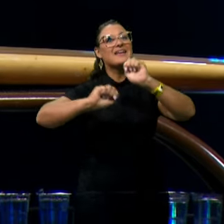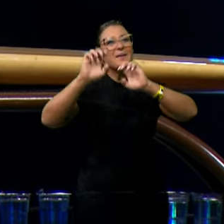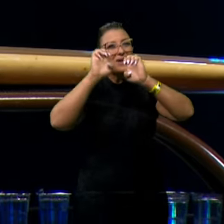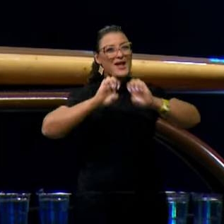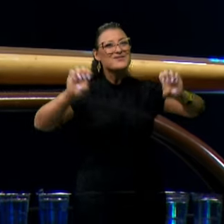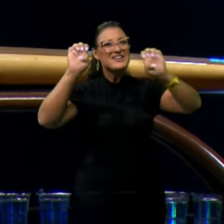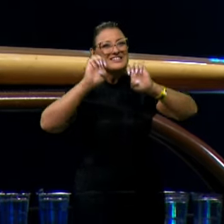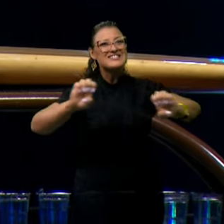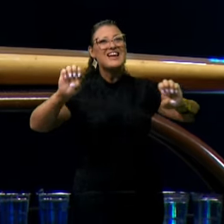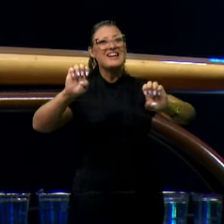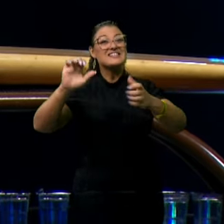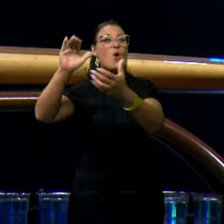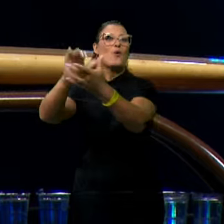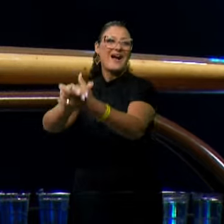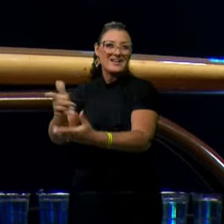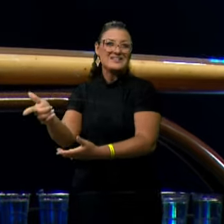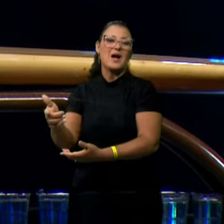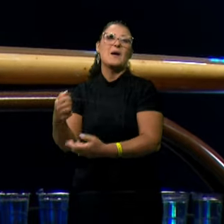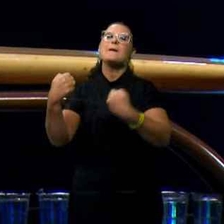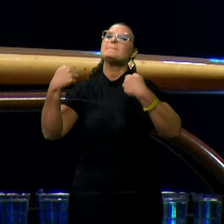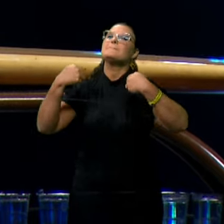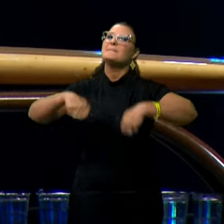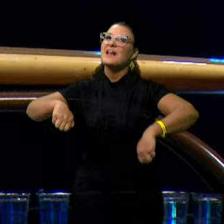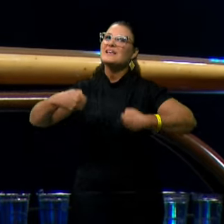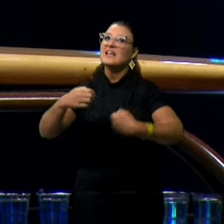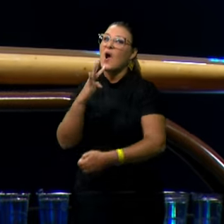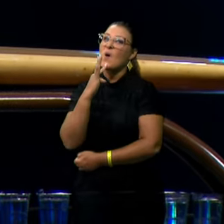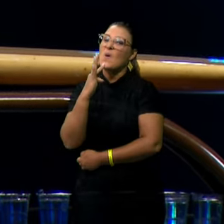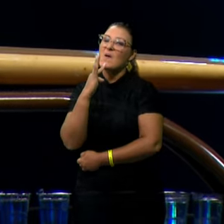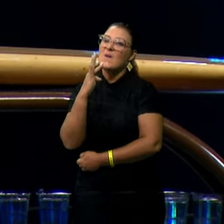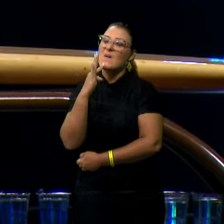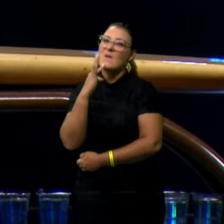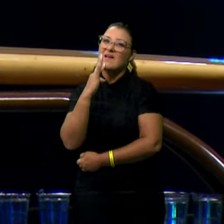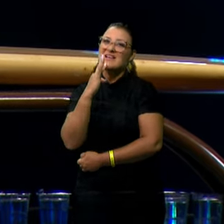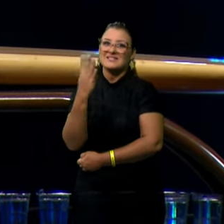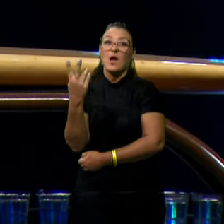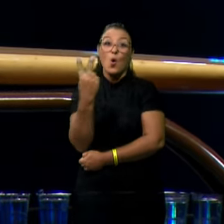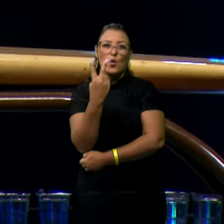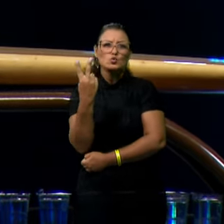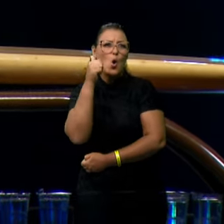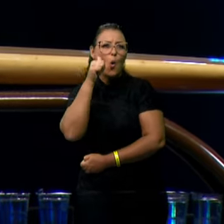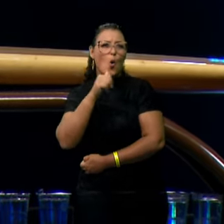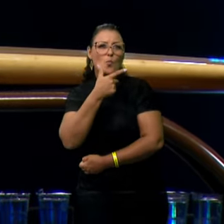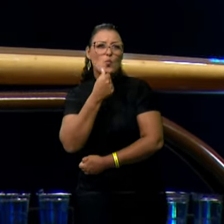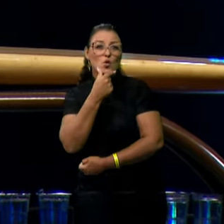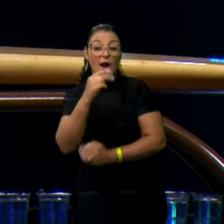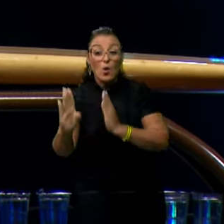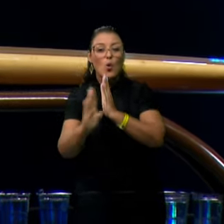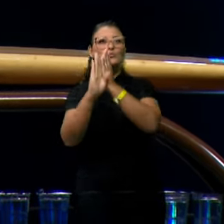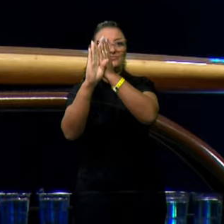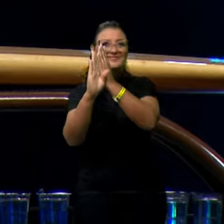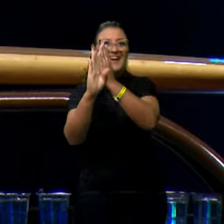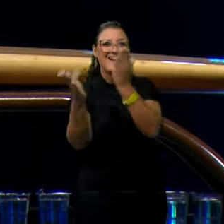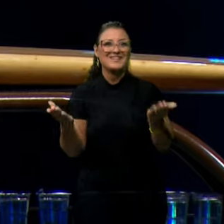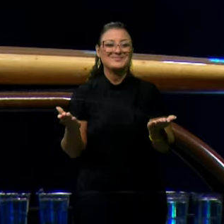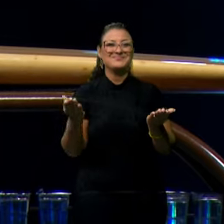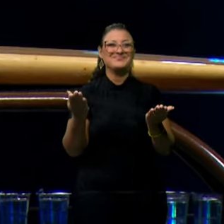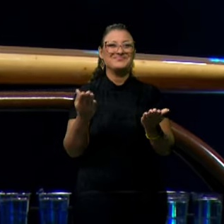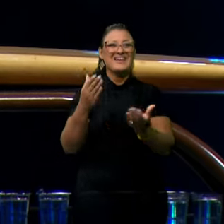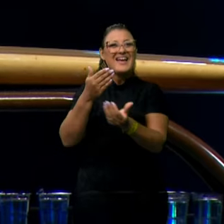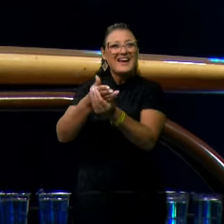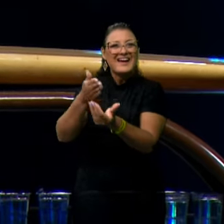vocês foram um anjo vocês vão conhecer a igreja eu falei pode ficar com o dinheiro que tava na carteira r$ 4